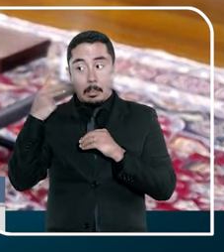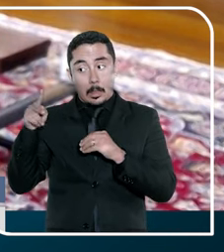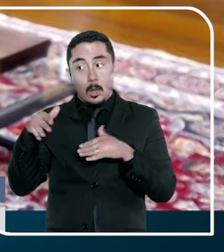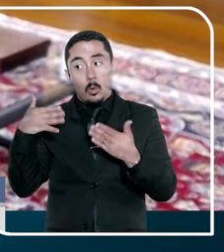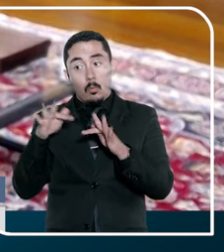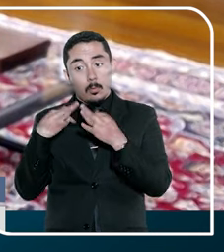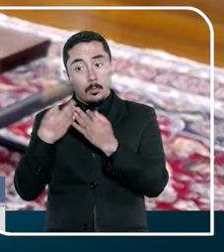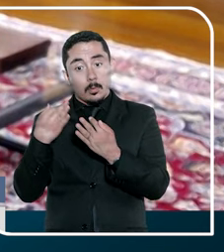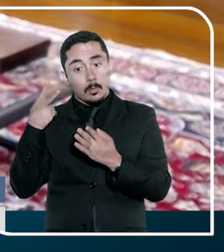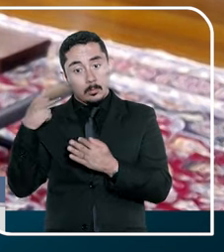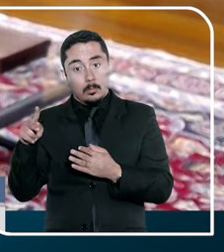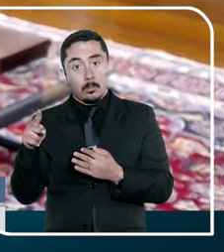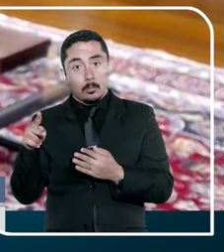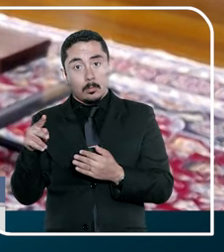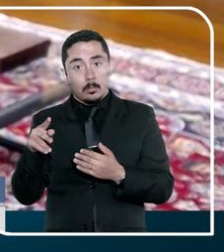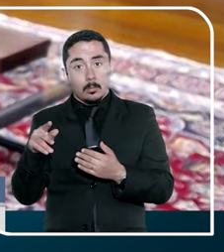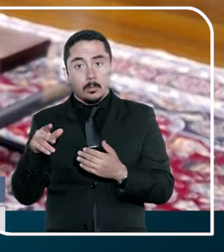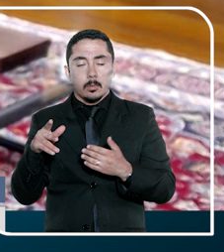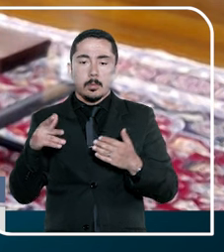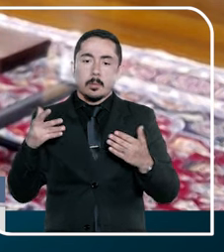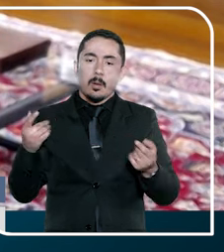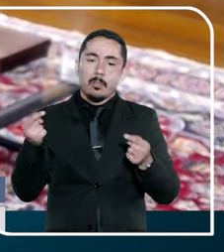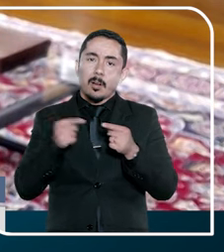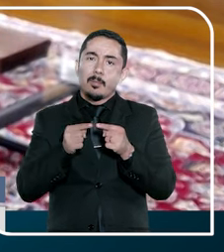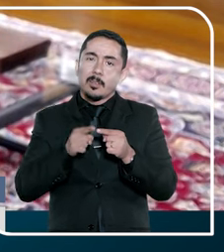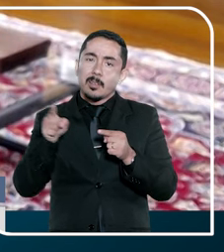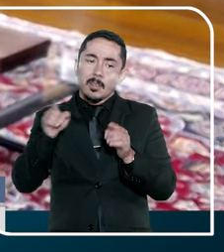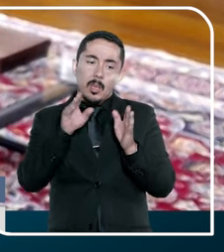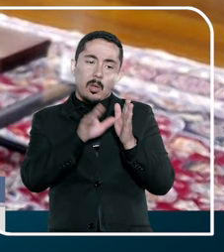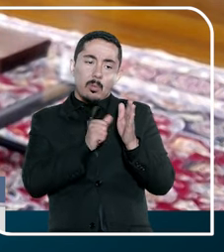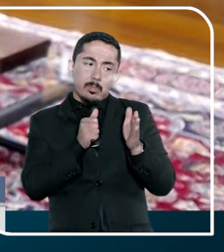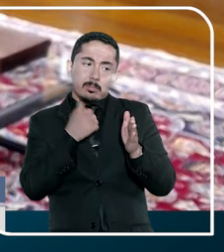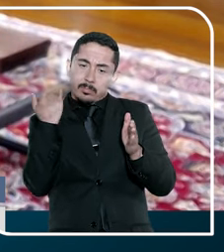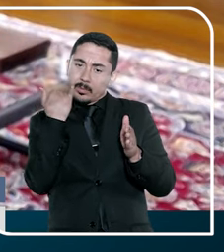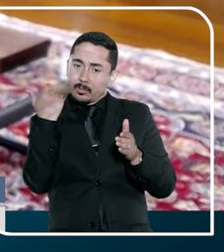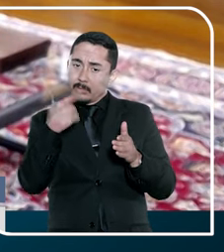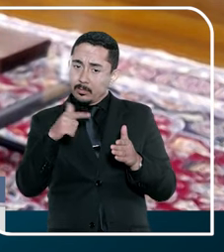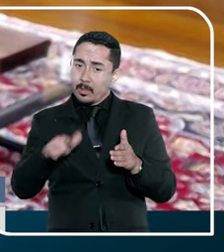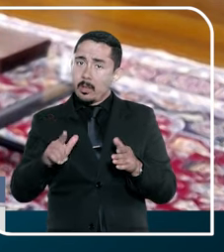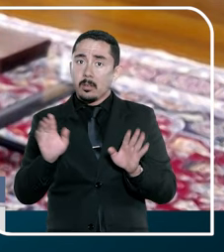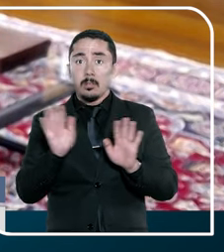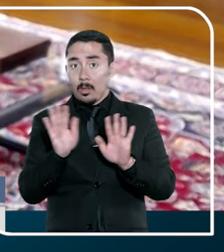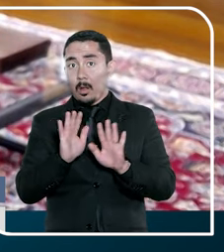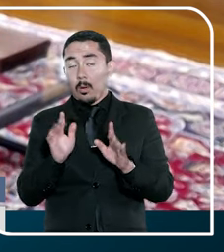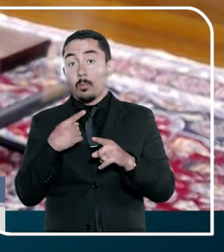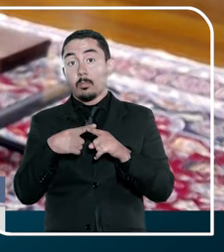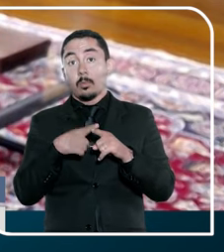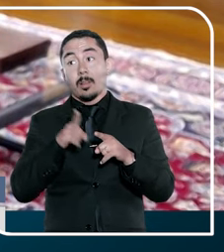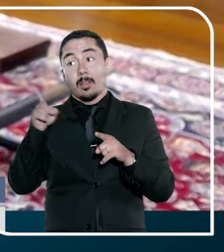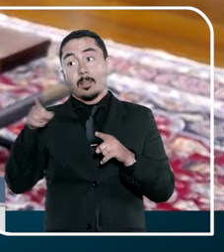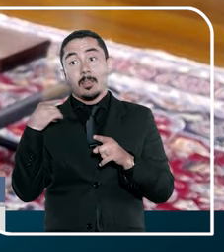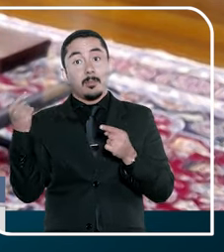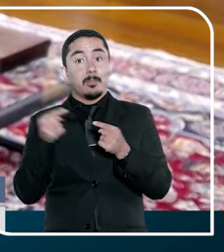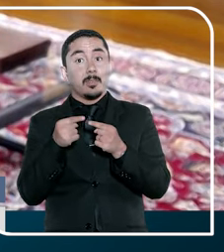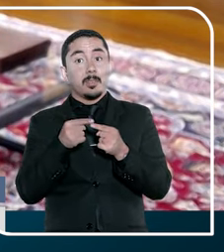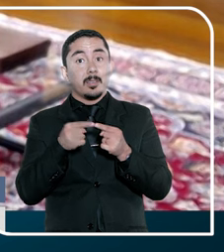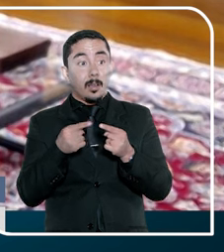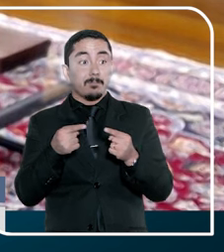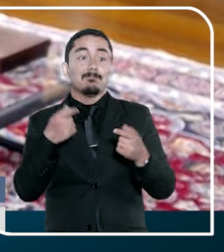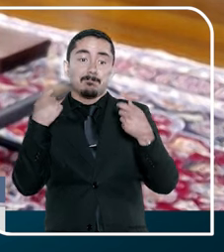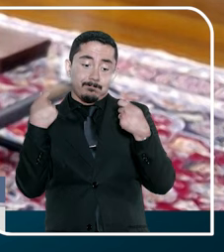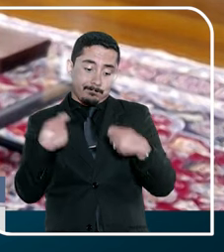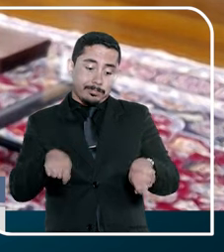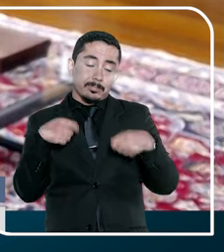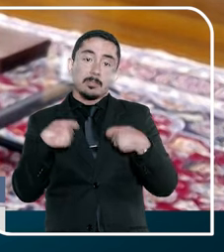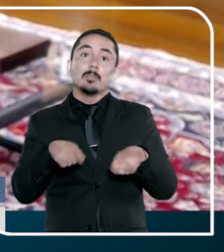fala de furto insignificante porque aqui que está em jogo é um estado de necessidade é alguém por exemplo